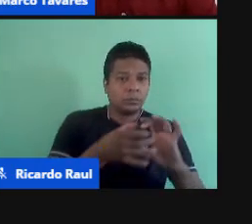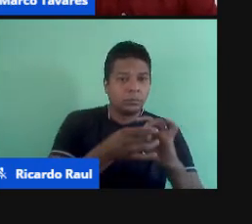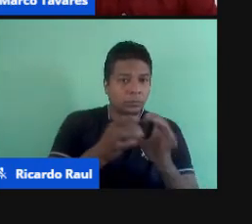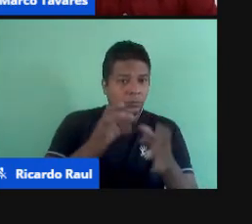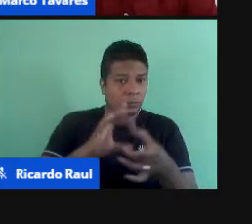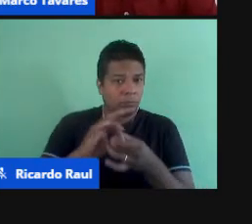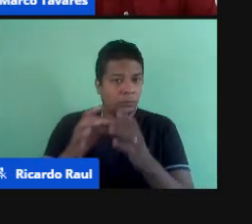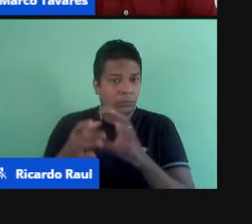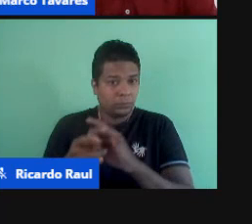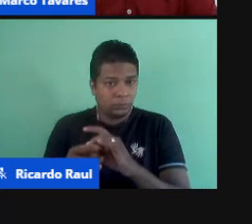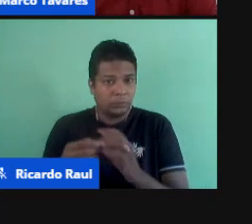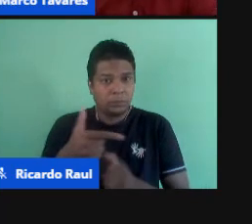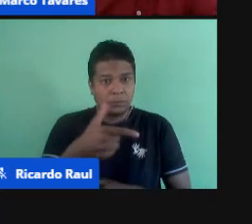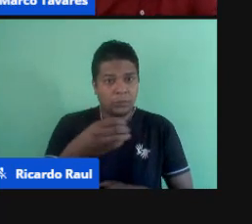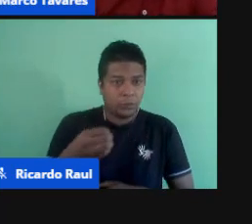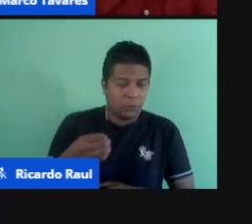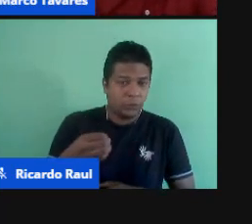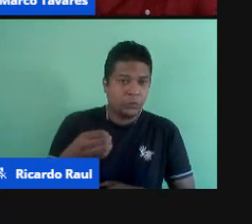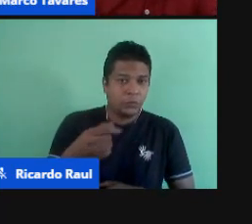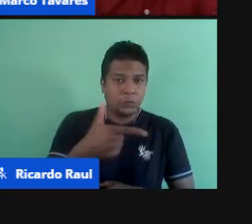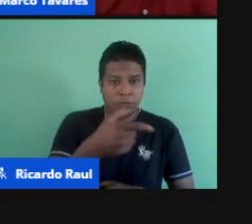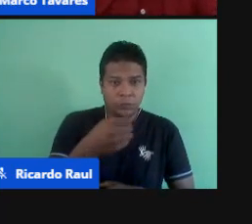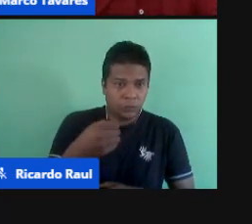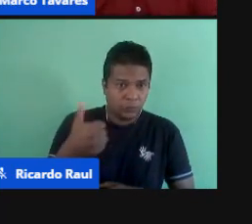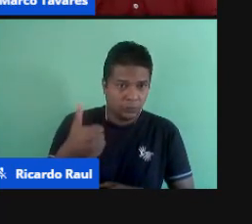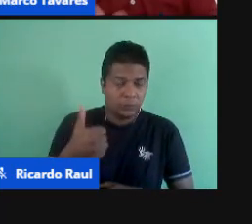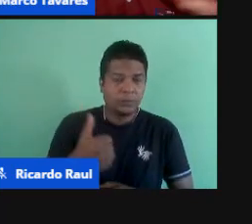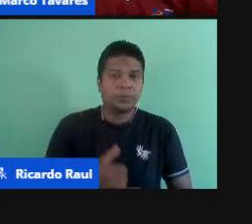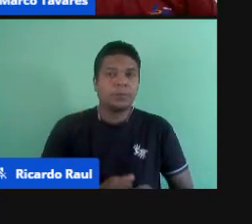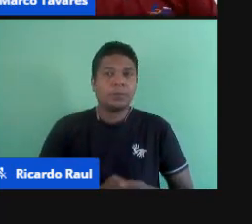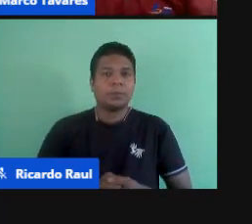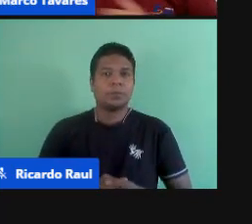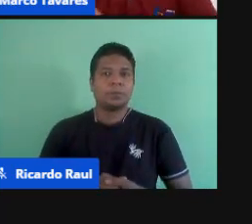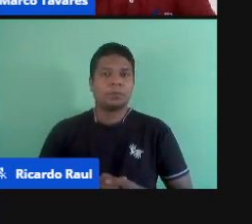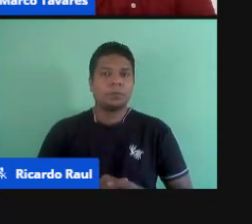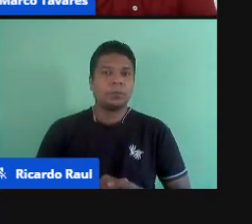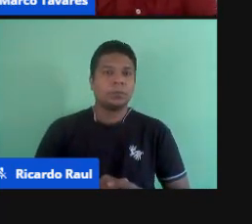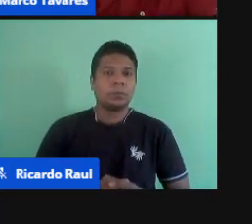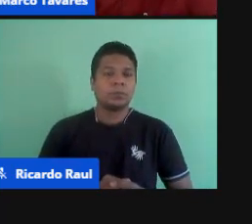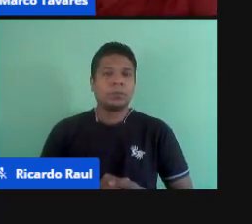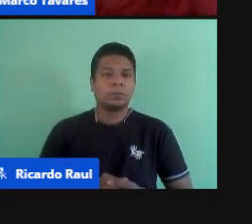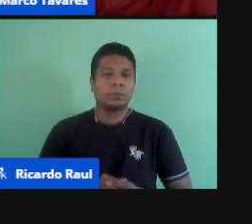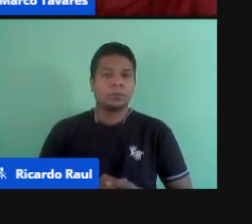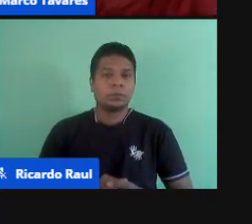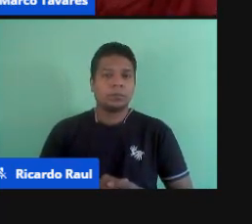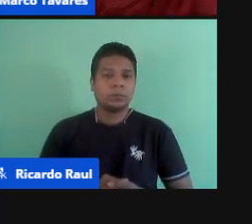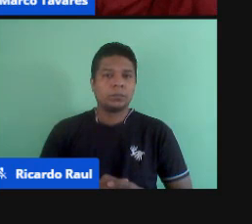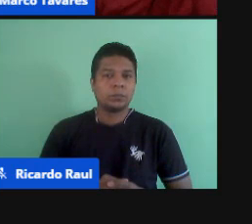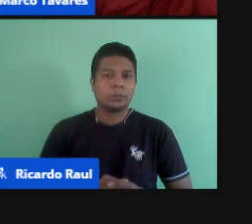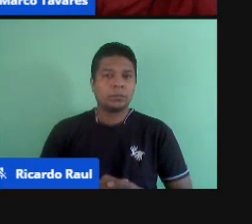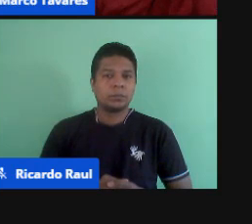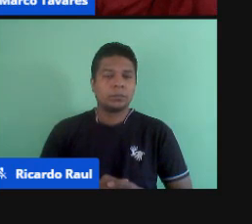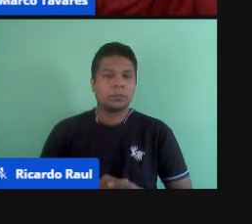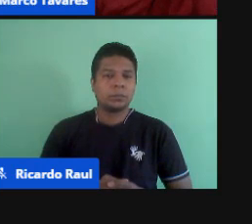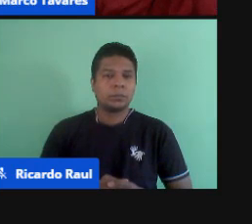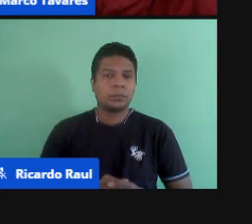Olímpicos 20 e 21, tá? E aí, eu deixo duas coisas